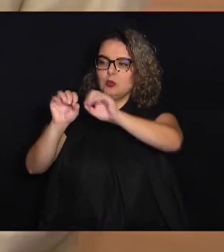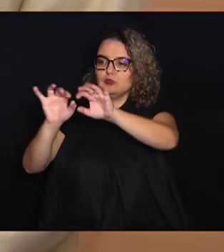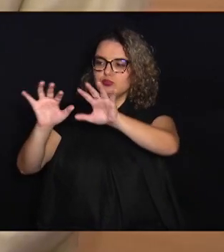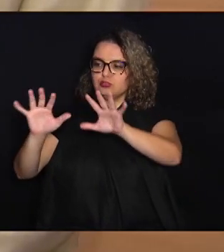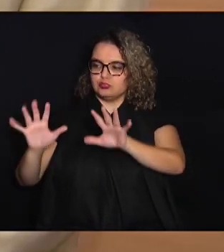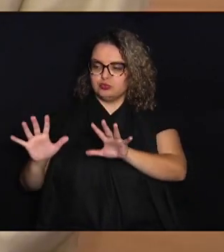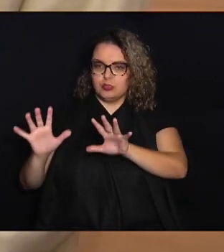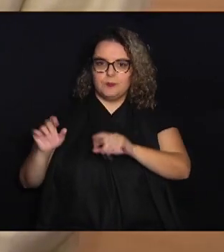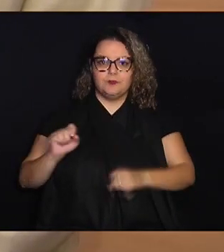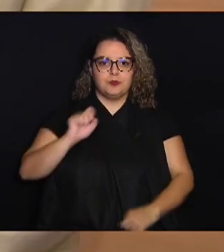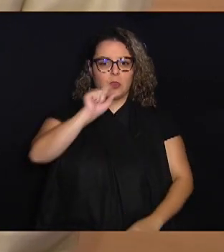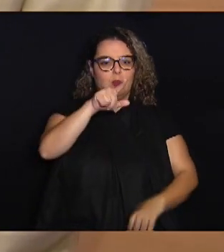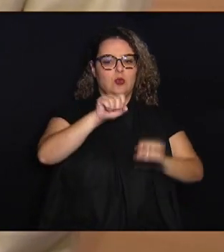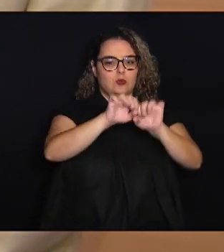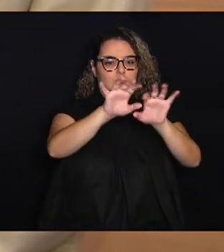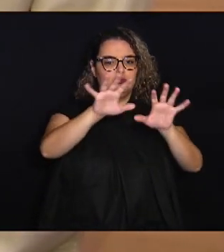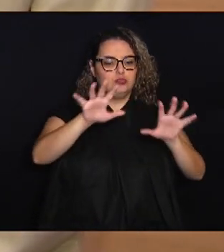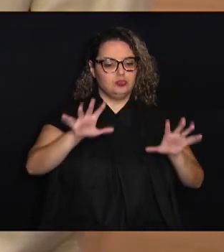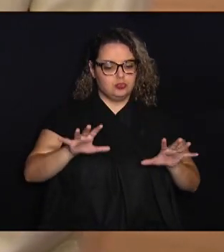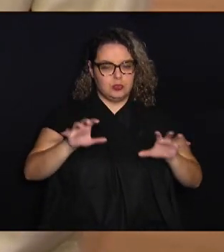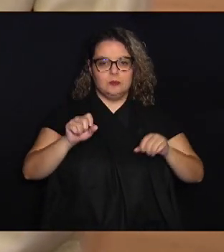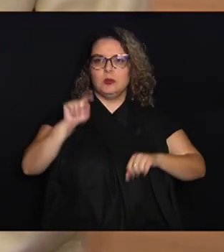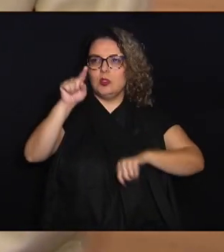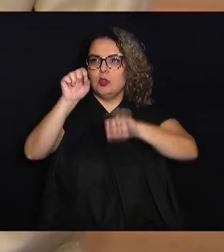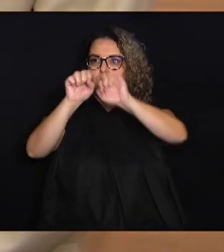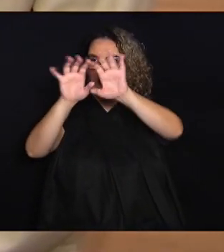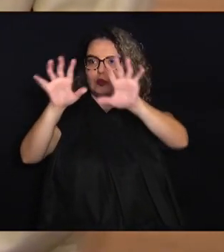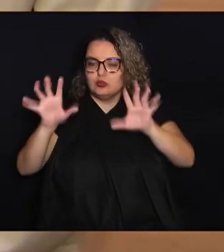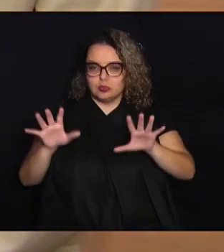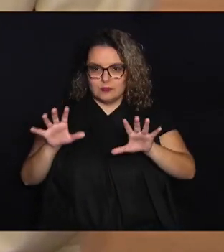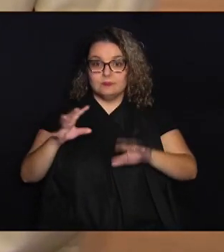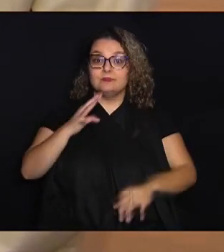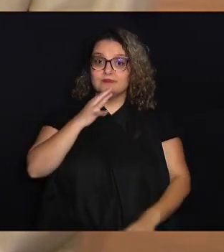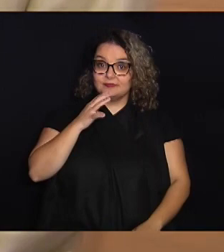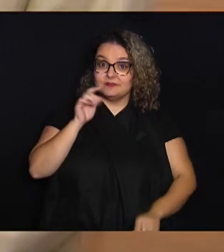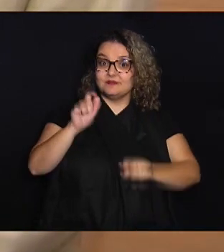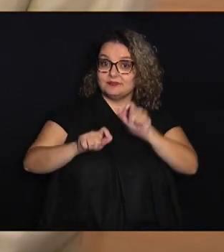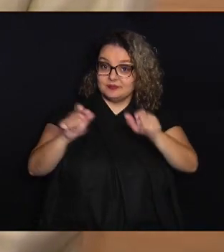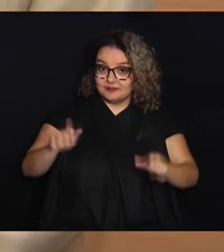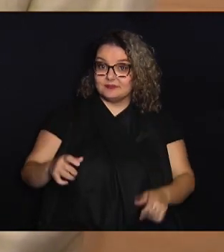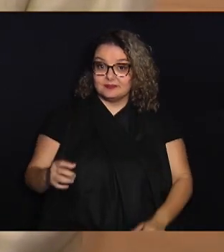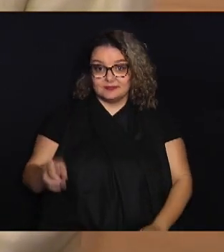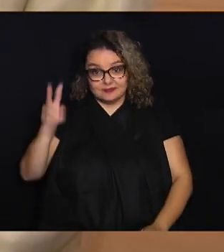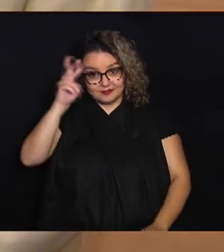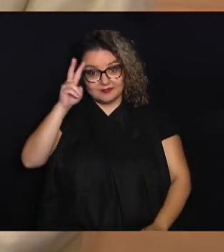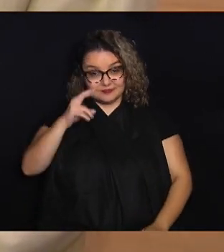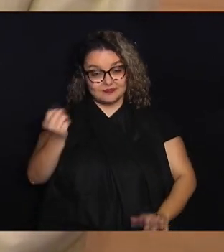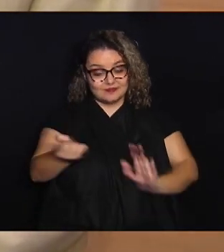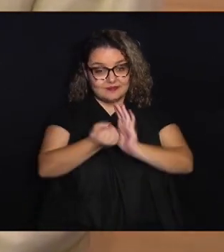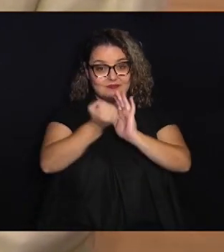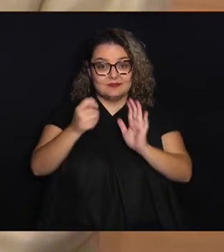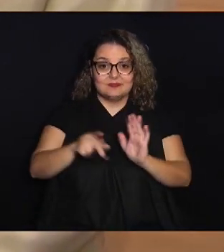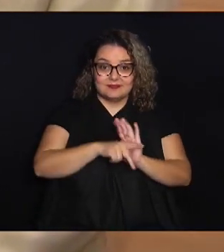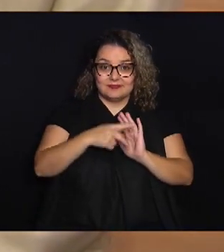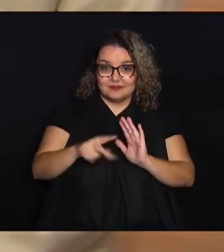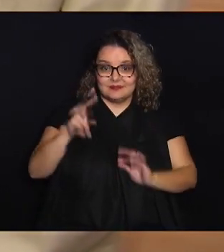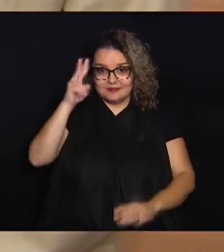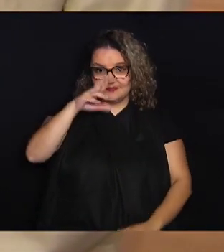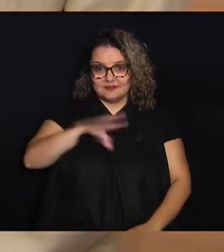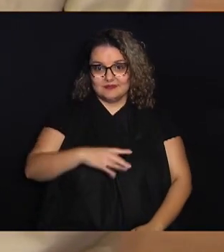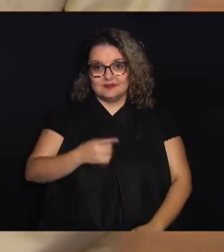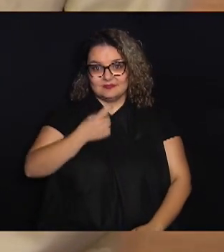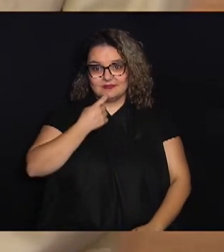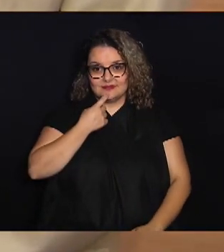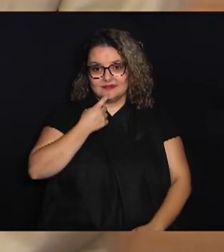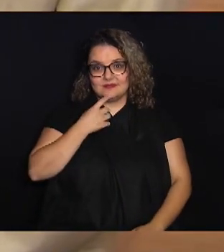aí você vê o que mais te interessa, conhecer as pessoas que fizeram história e que fazem parte aqui da história da cidade de